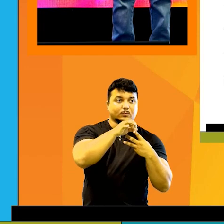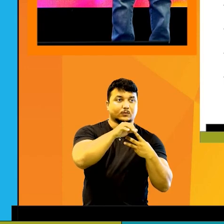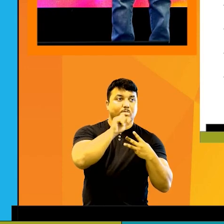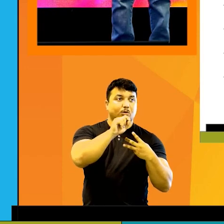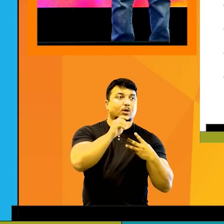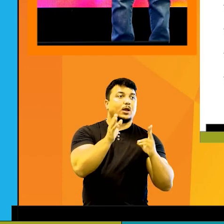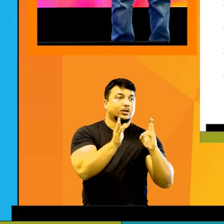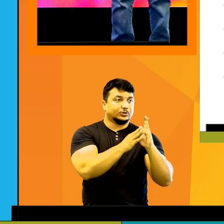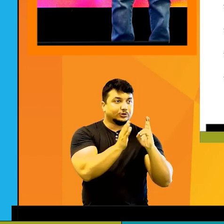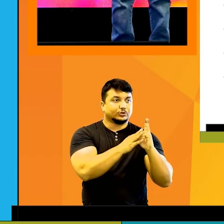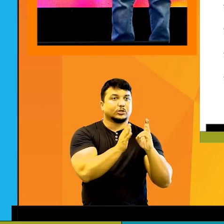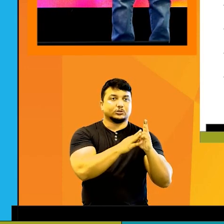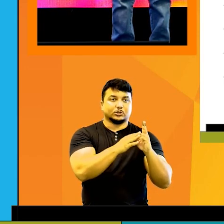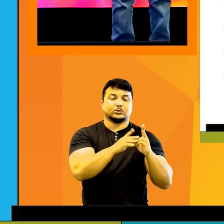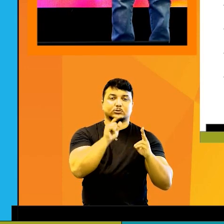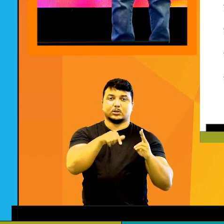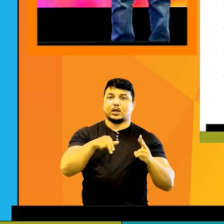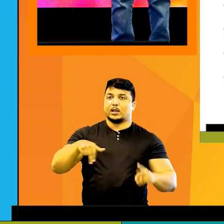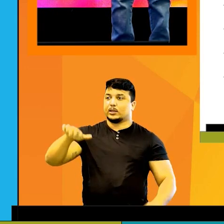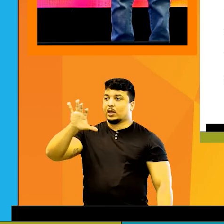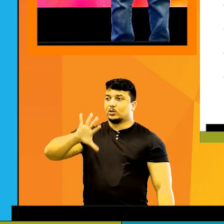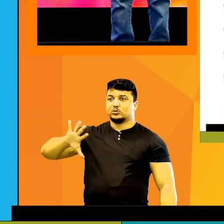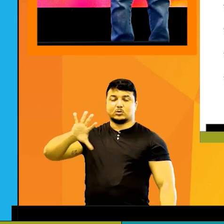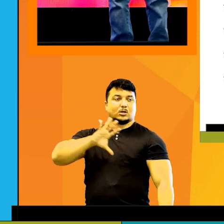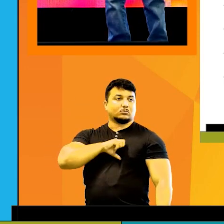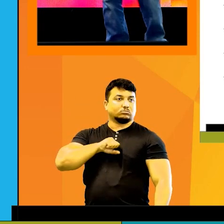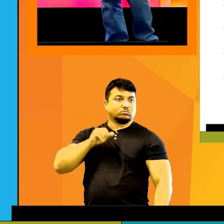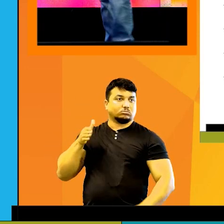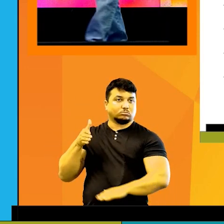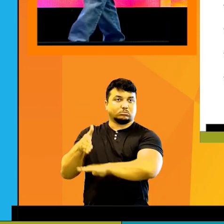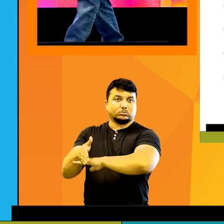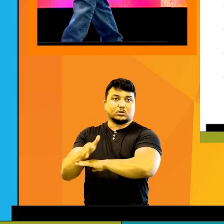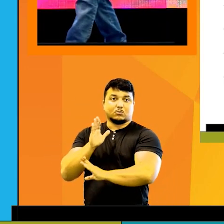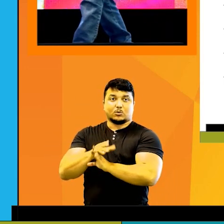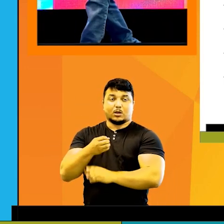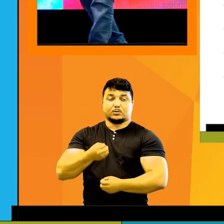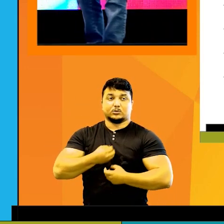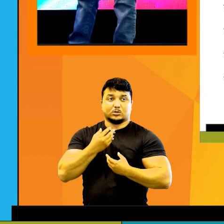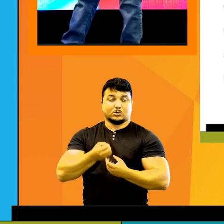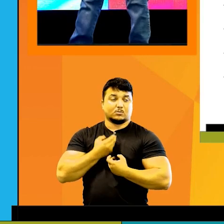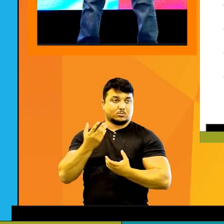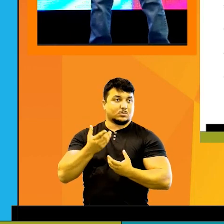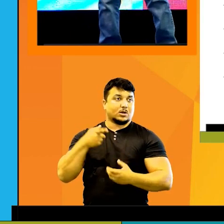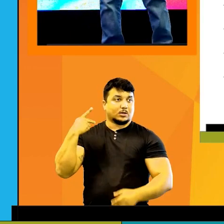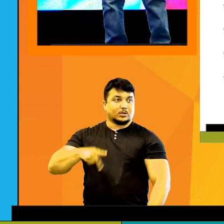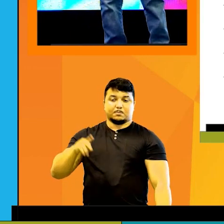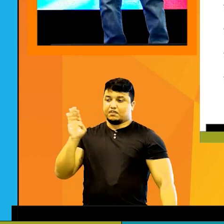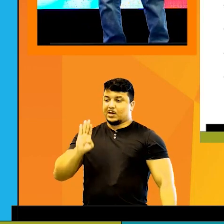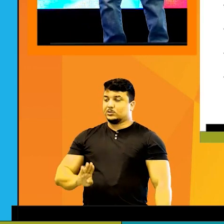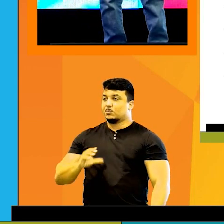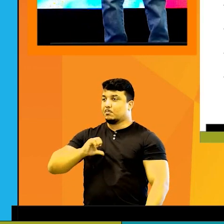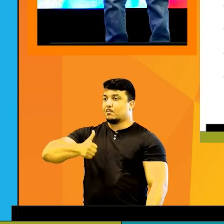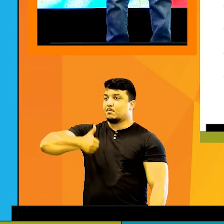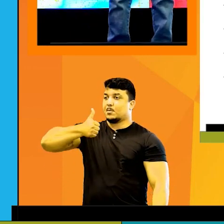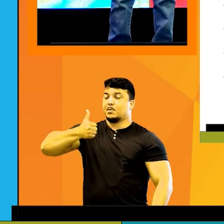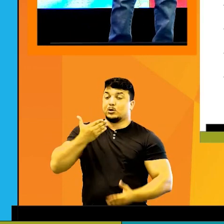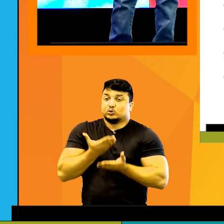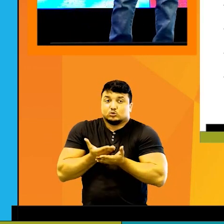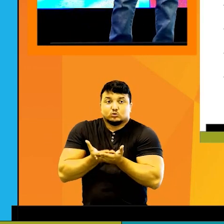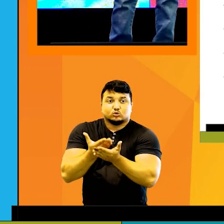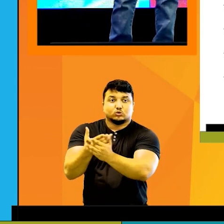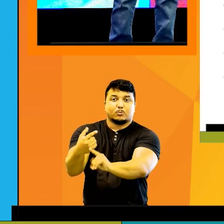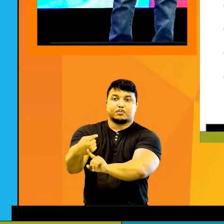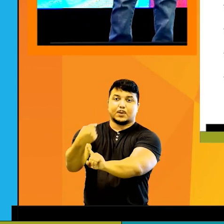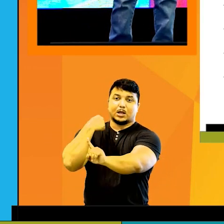foi indianista, foi nacionalista, porque os primeiros poetas românticos aqui no Brasil, eles foram estudar o